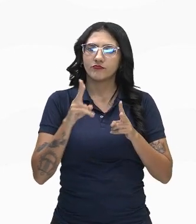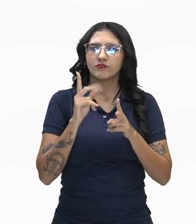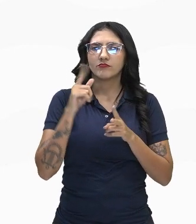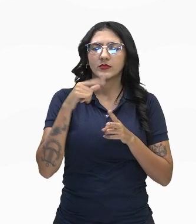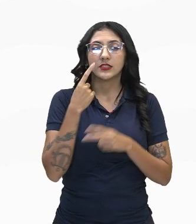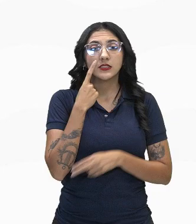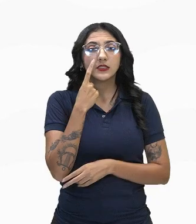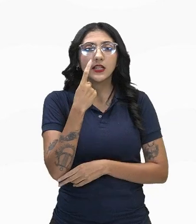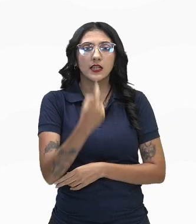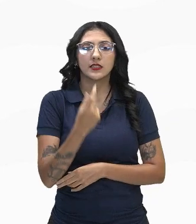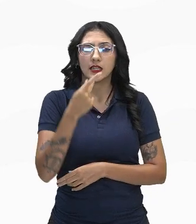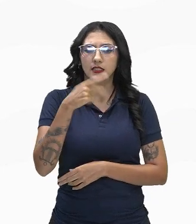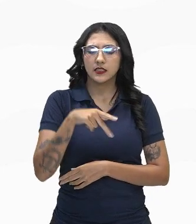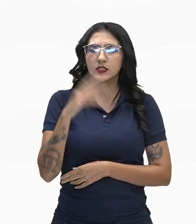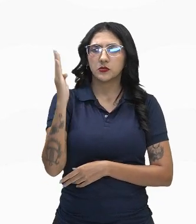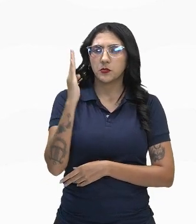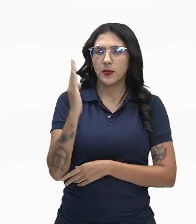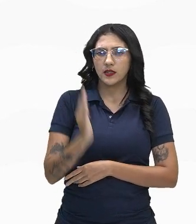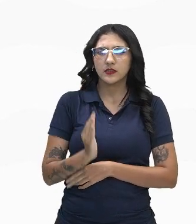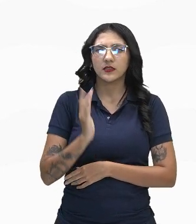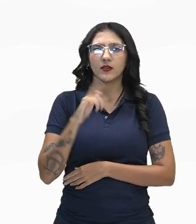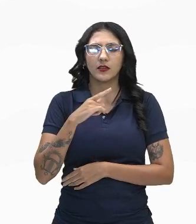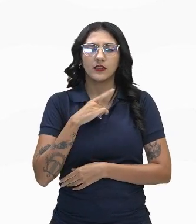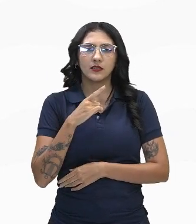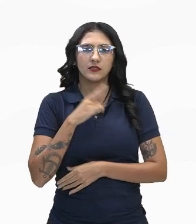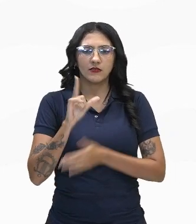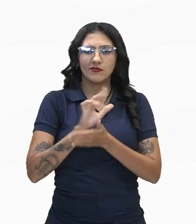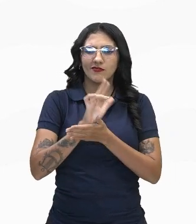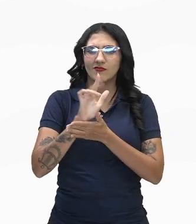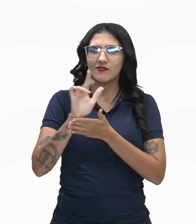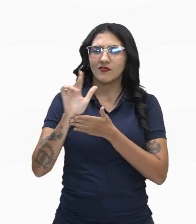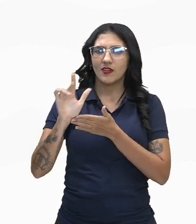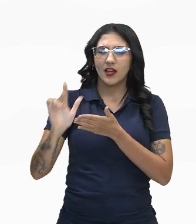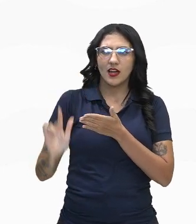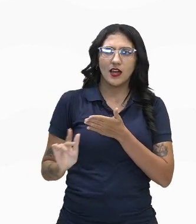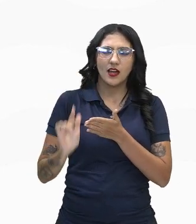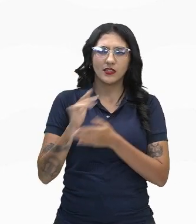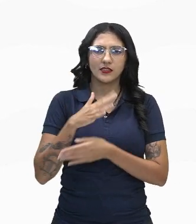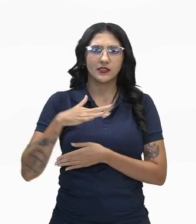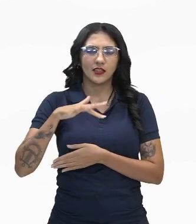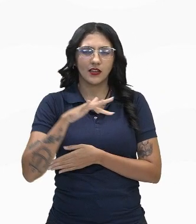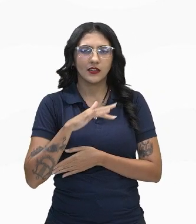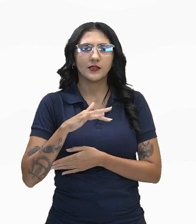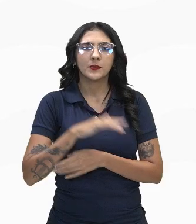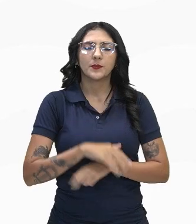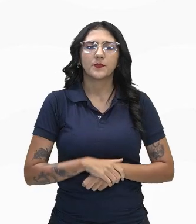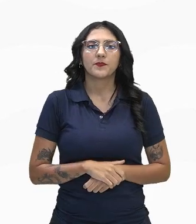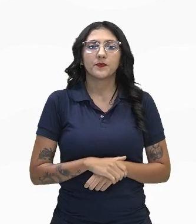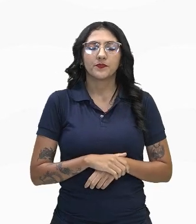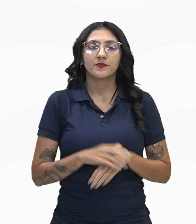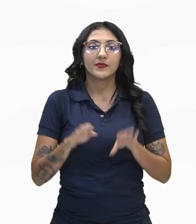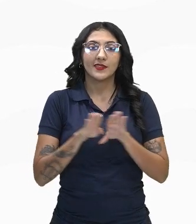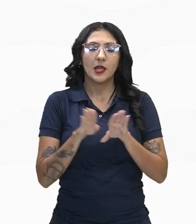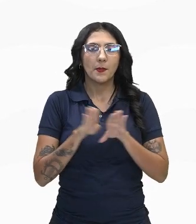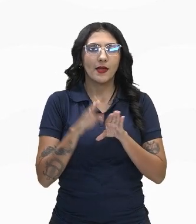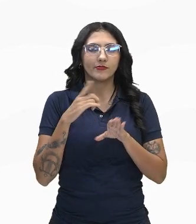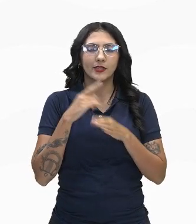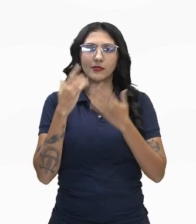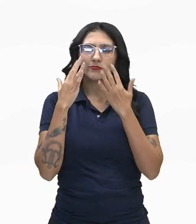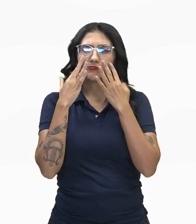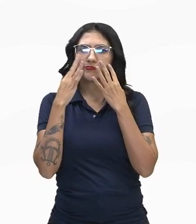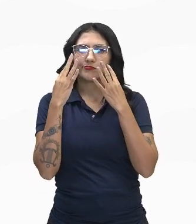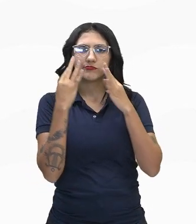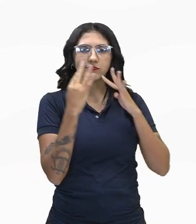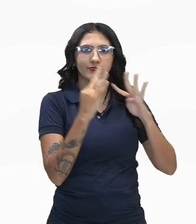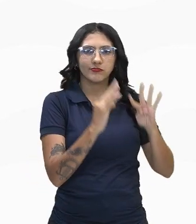território brasileiro ser bastante diversificado, ter grande biodiversidade e realmente acaba chamando muito a